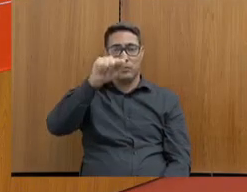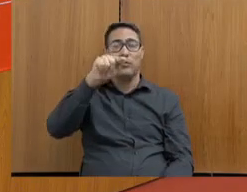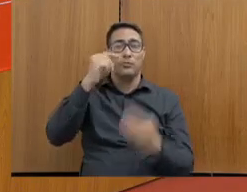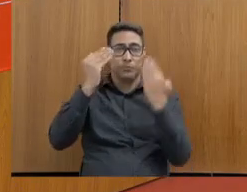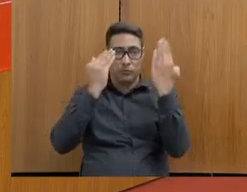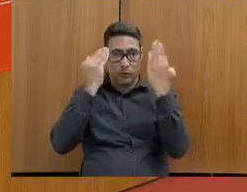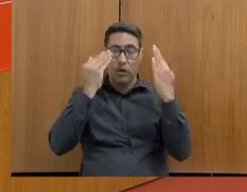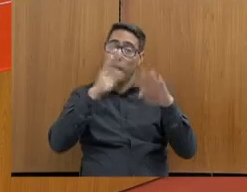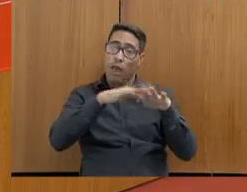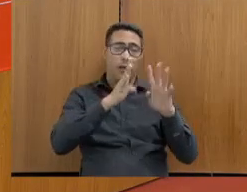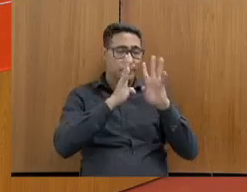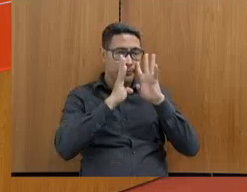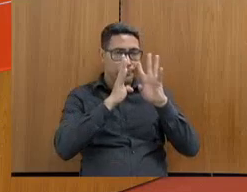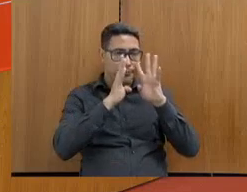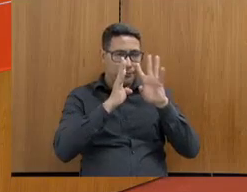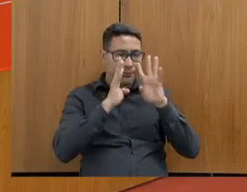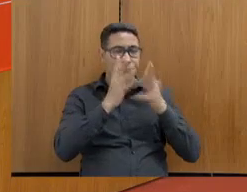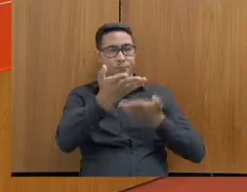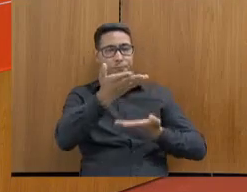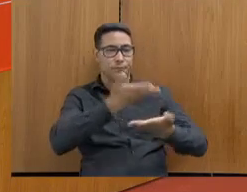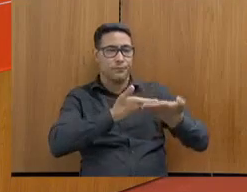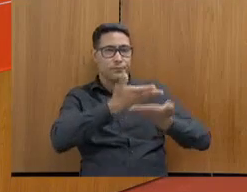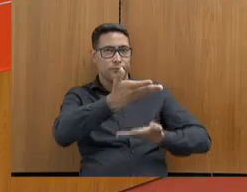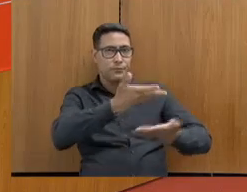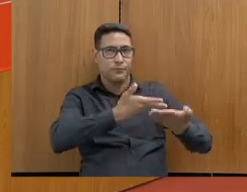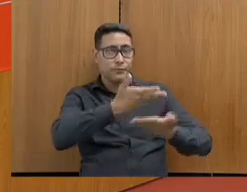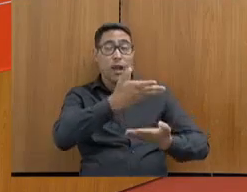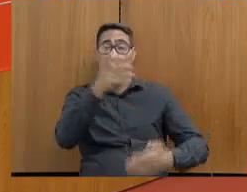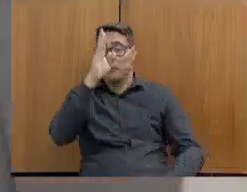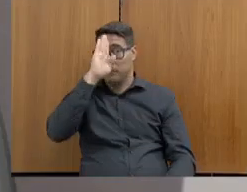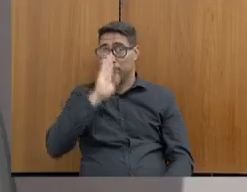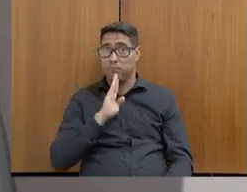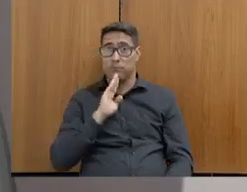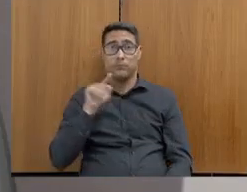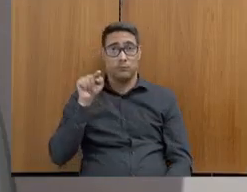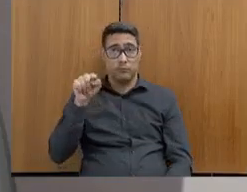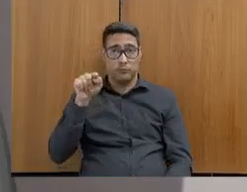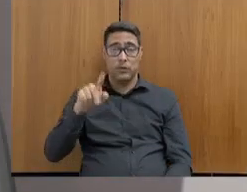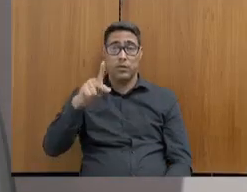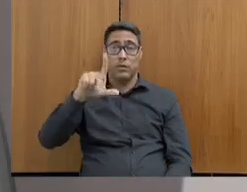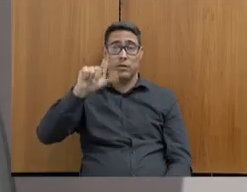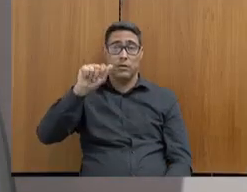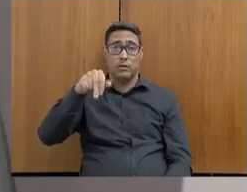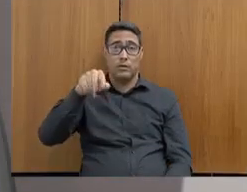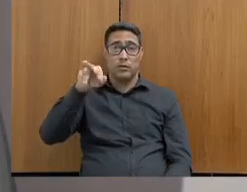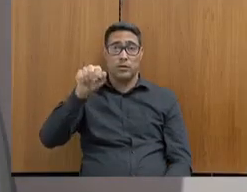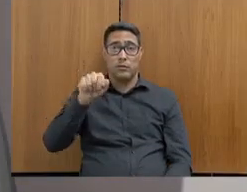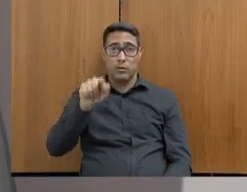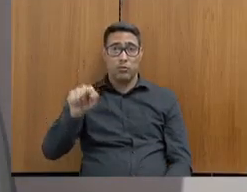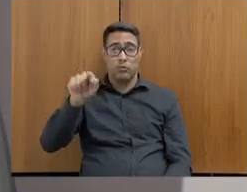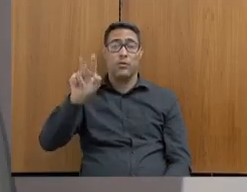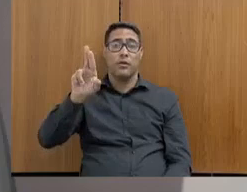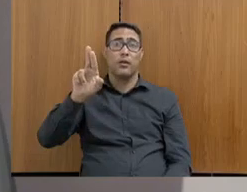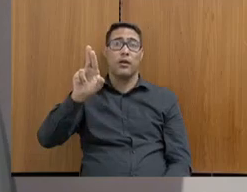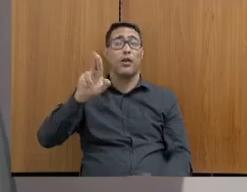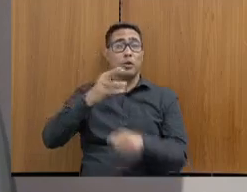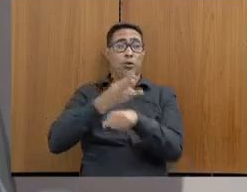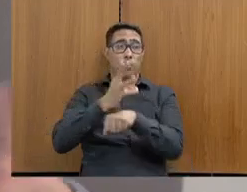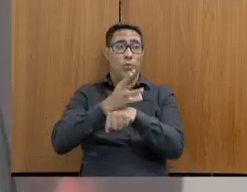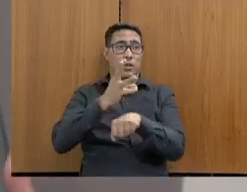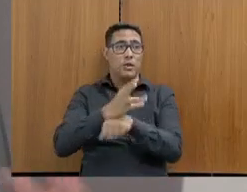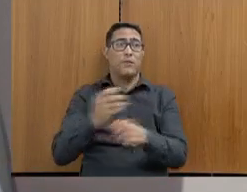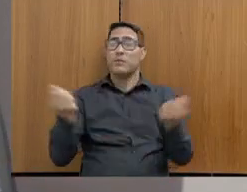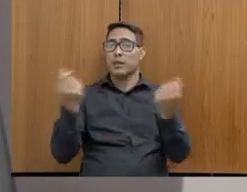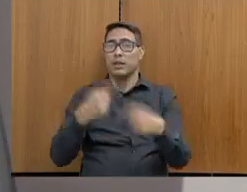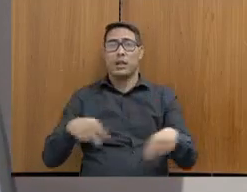psicológica e discuta psicológica gratuito no formato de plantão via WhatsApp né Sem agendamento Então a